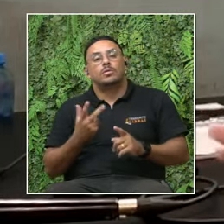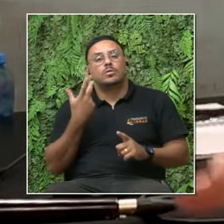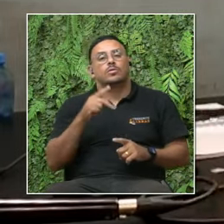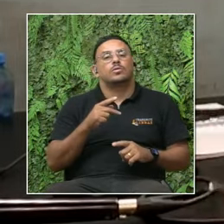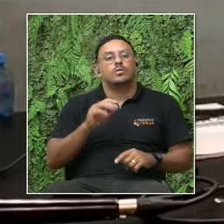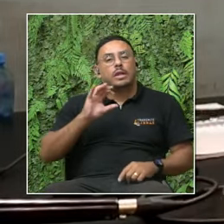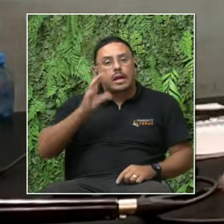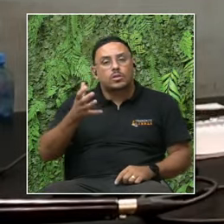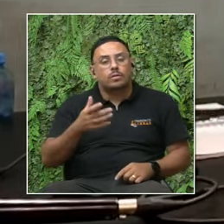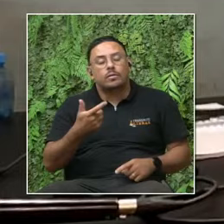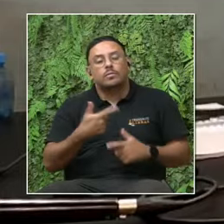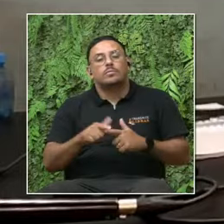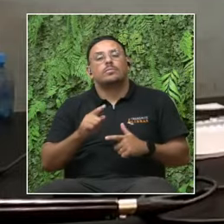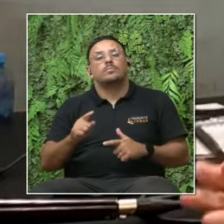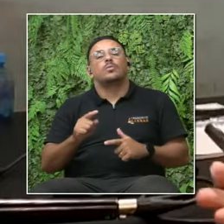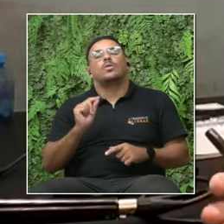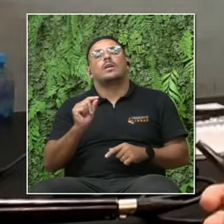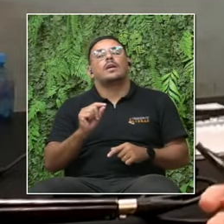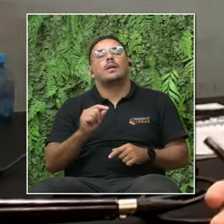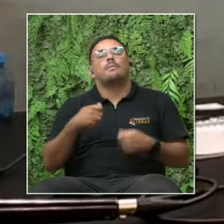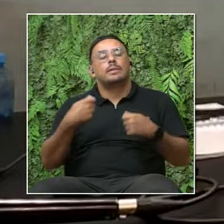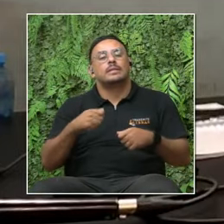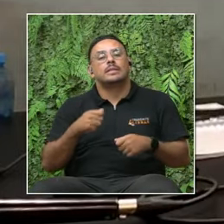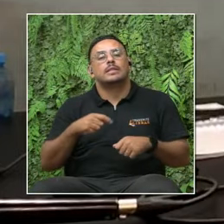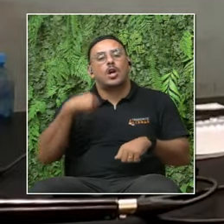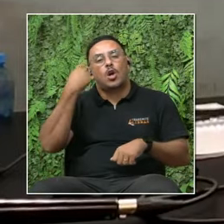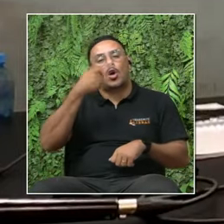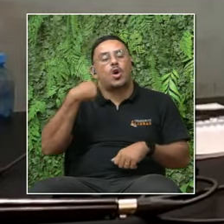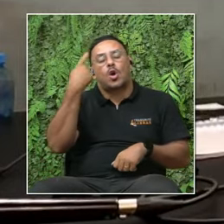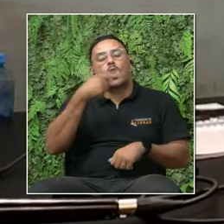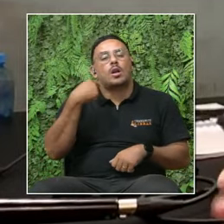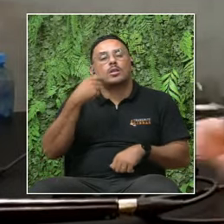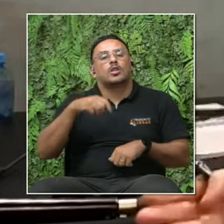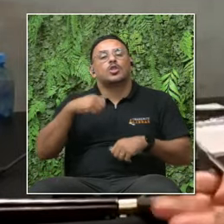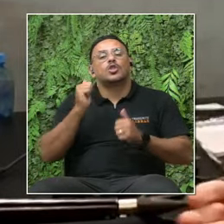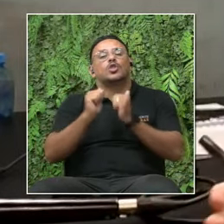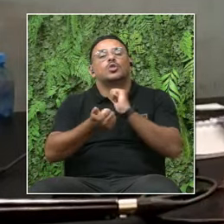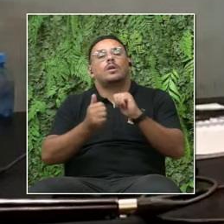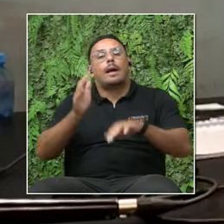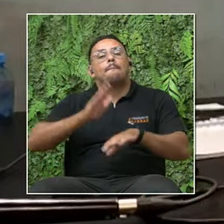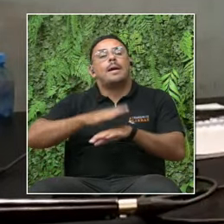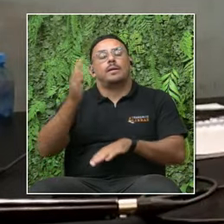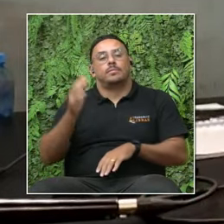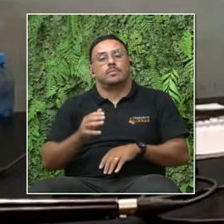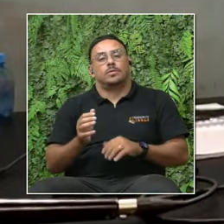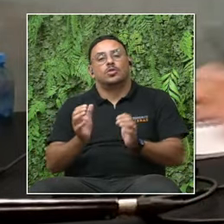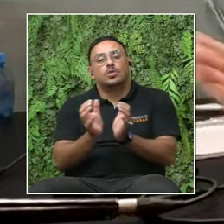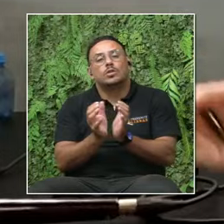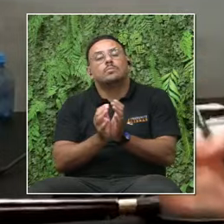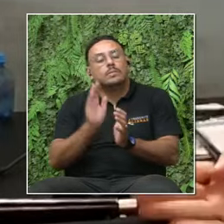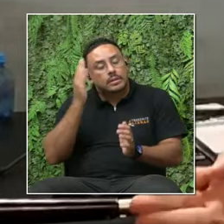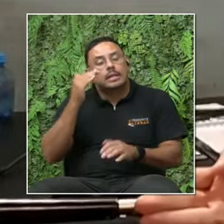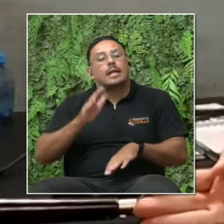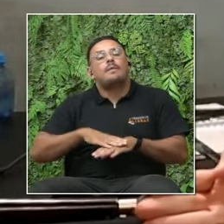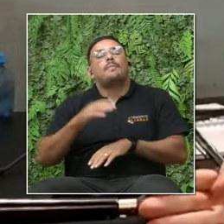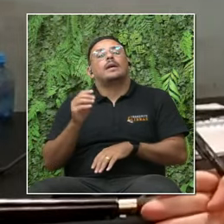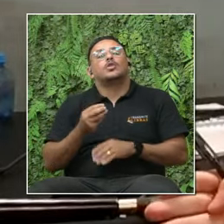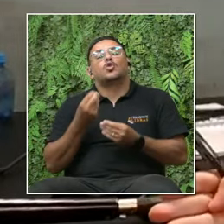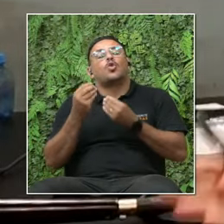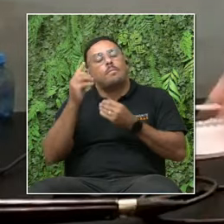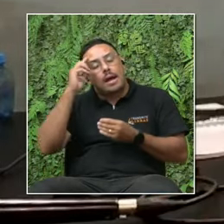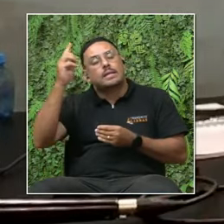resolvida a fatura mas é minutagem é poder jogar um pouco mais esse time entendeu um pouco mais a ideia do